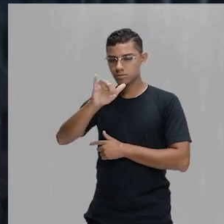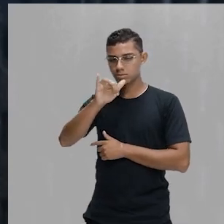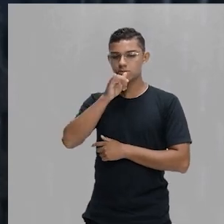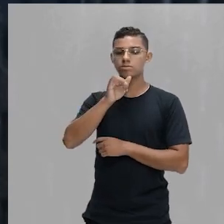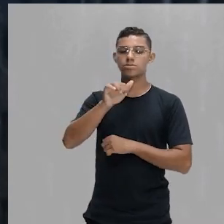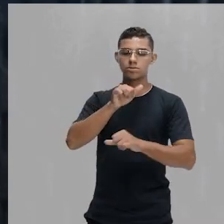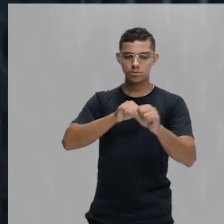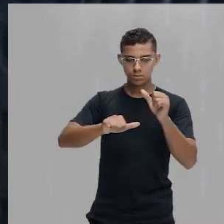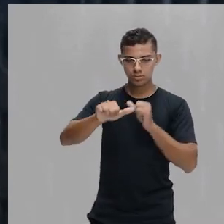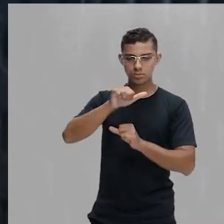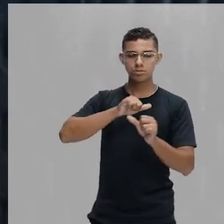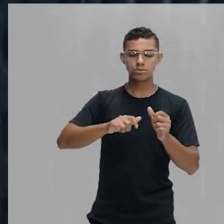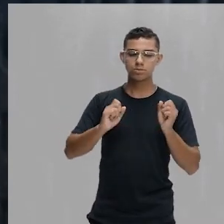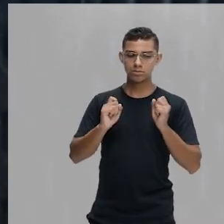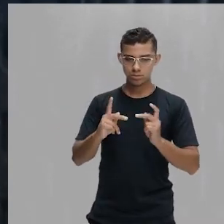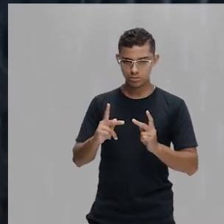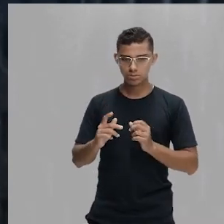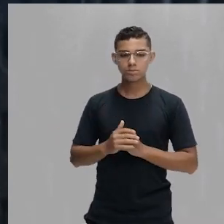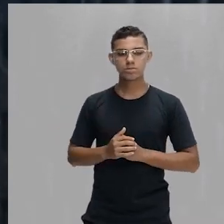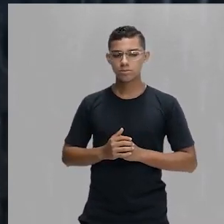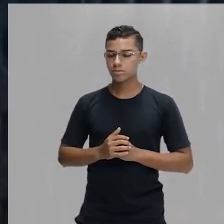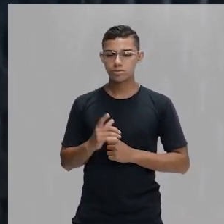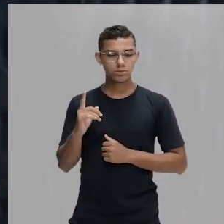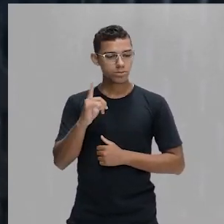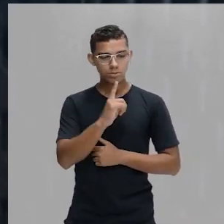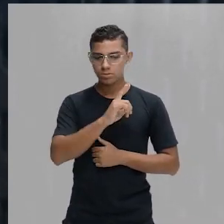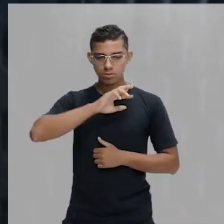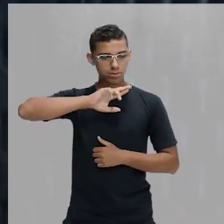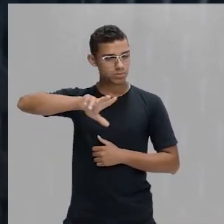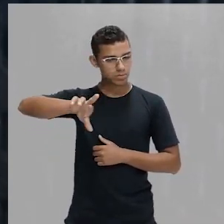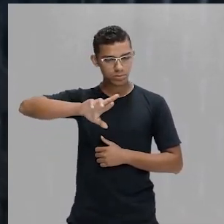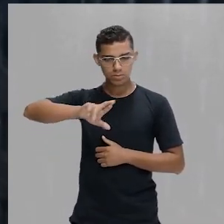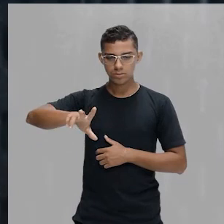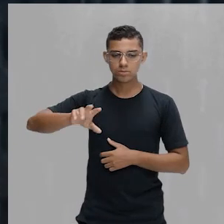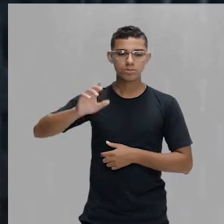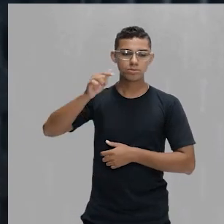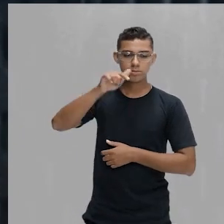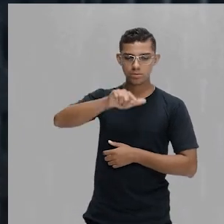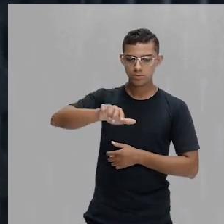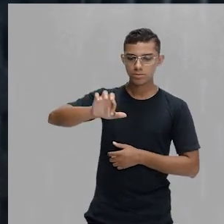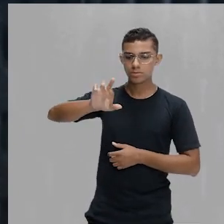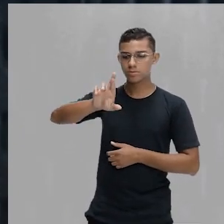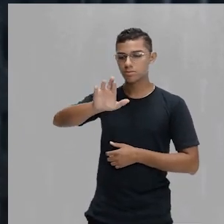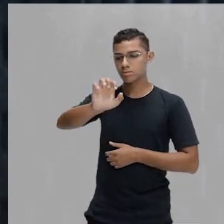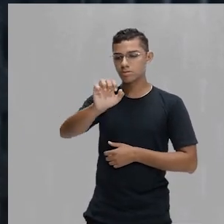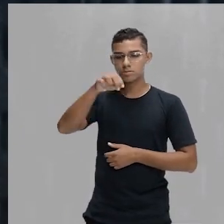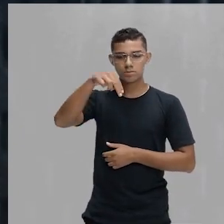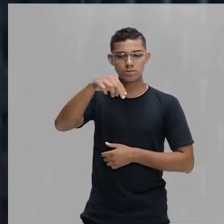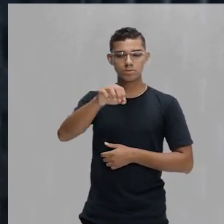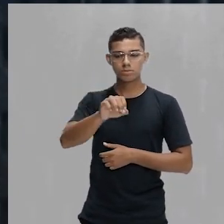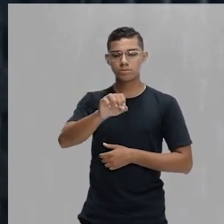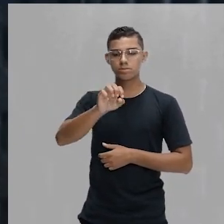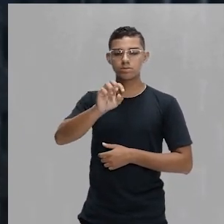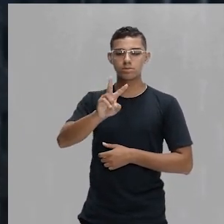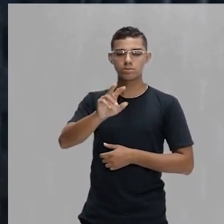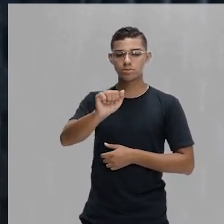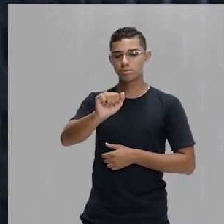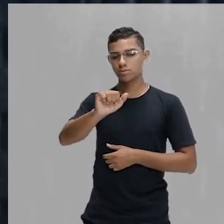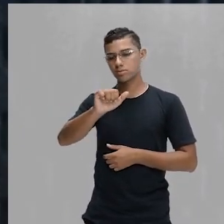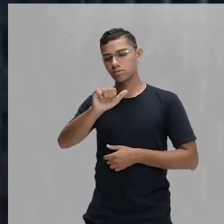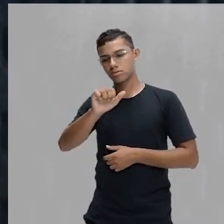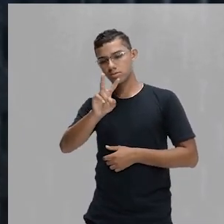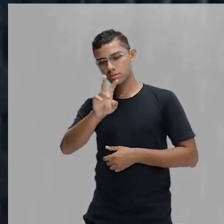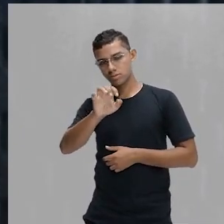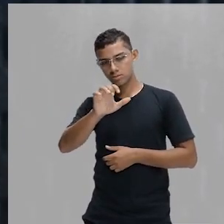ok? A hidrelétrica ela não é um processo de energia renovável, tá ok? Ele não é também um processo de